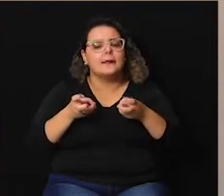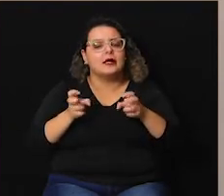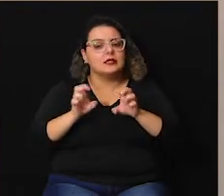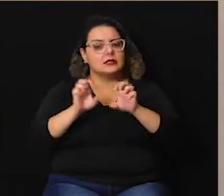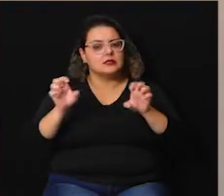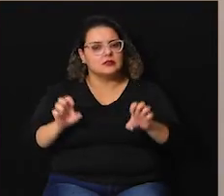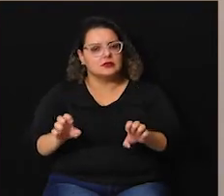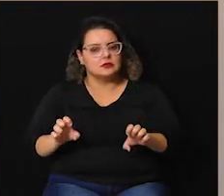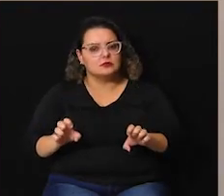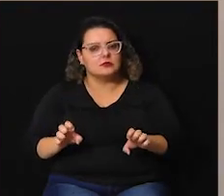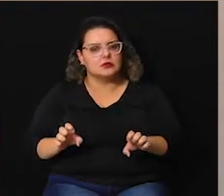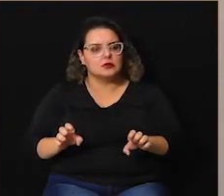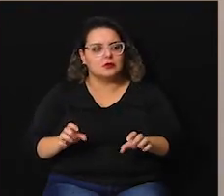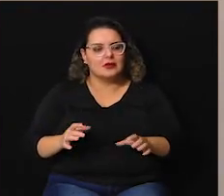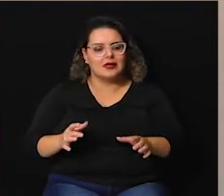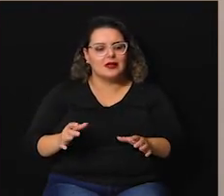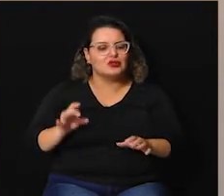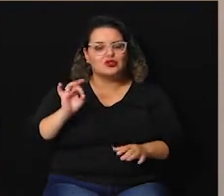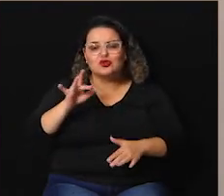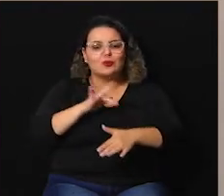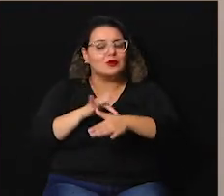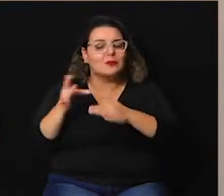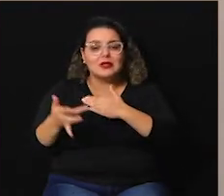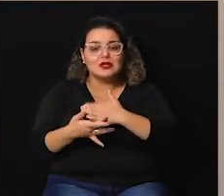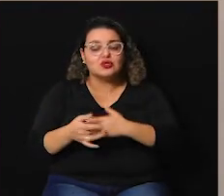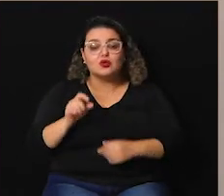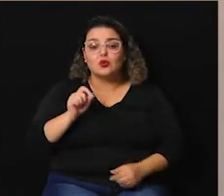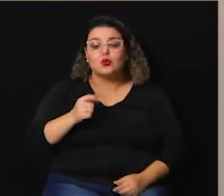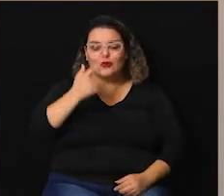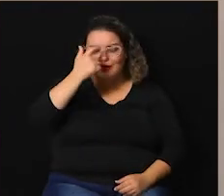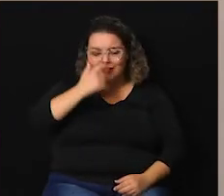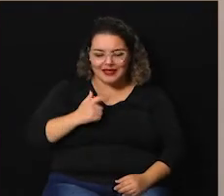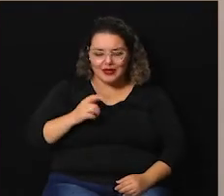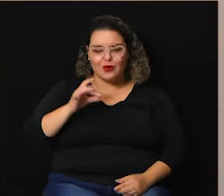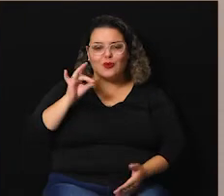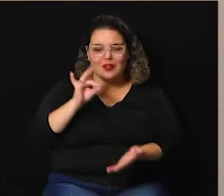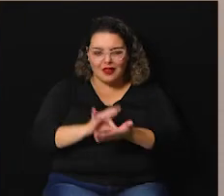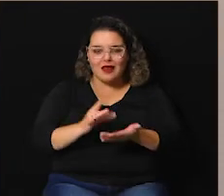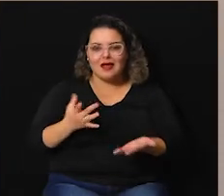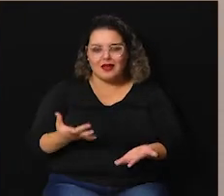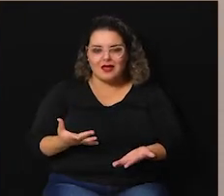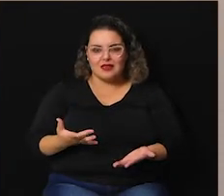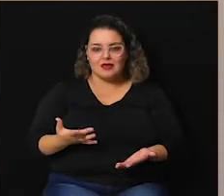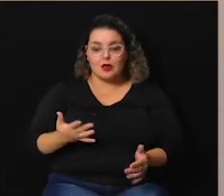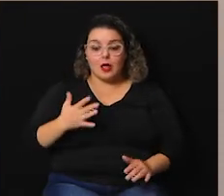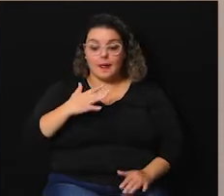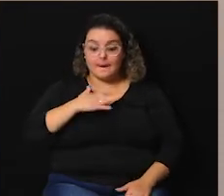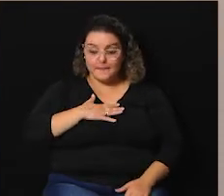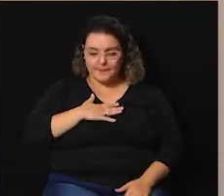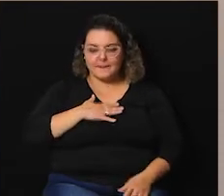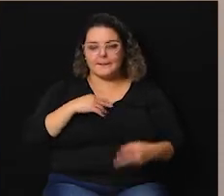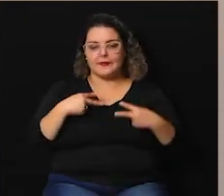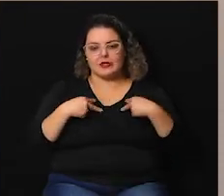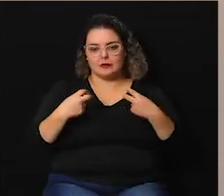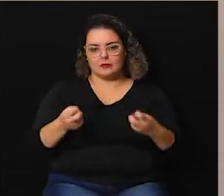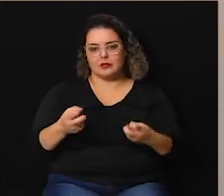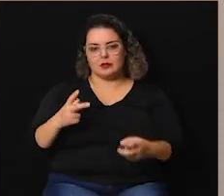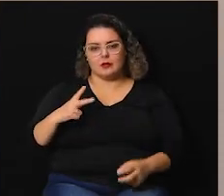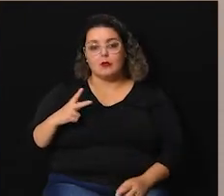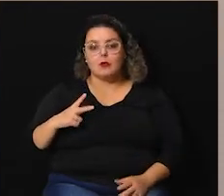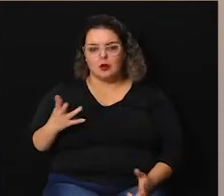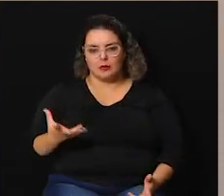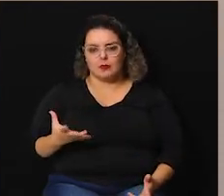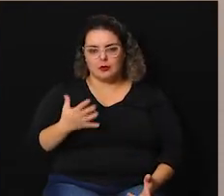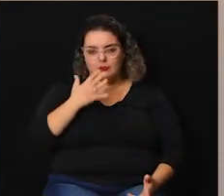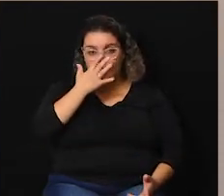uma estrutura artificial e que o que eu sou na realidade compete à minha autopercepção. A